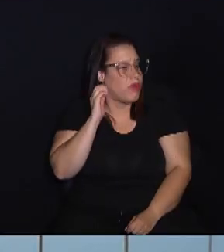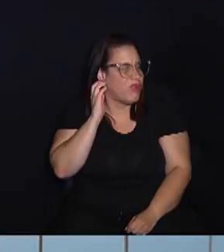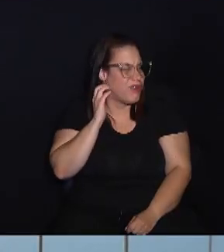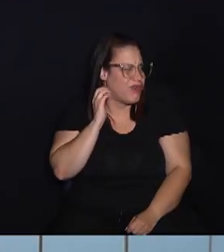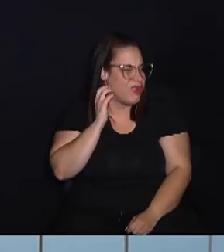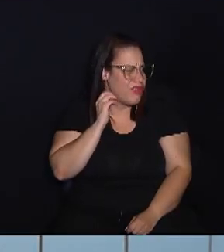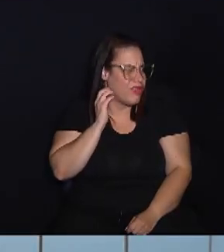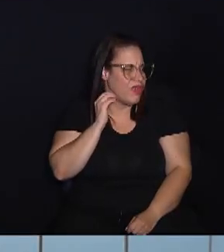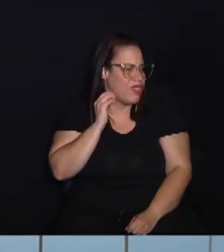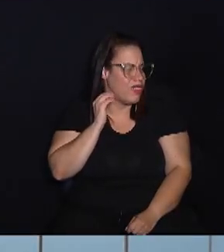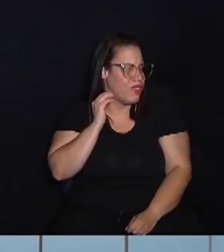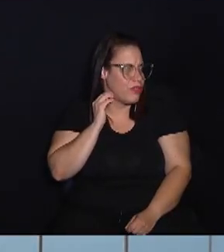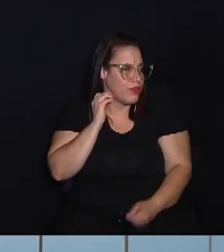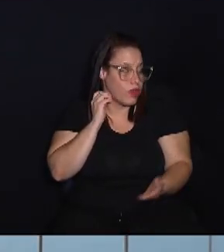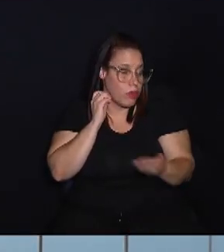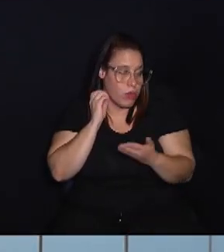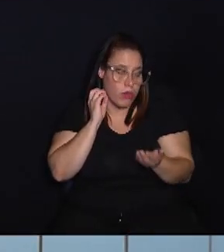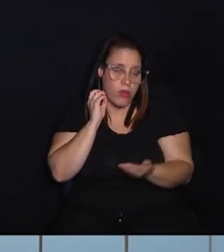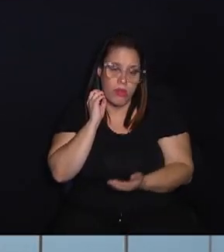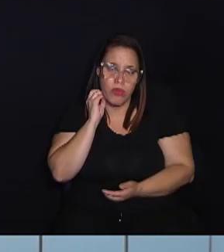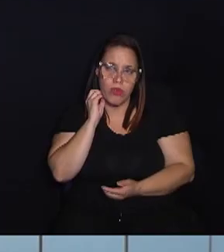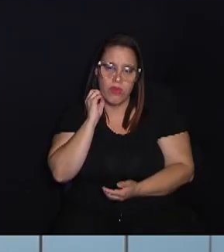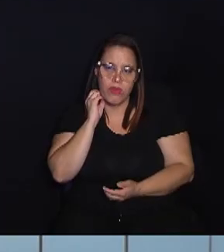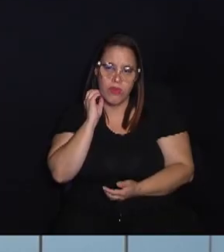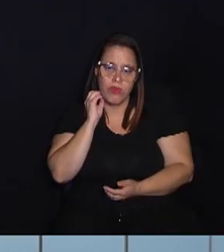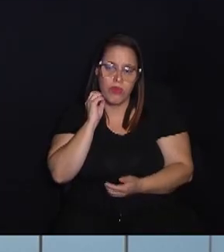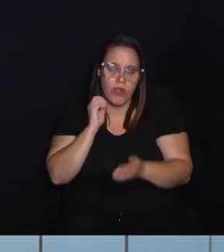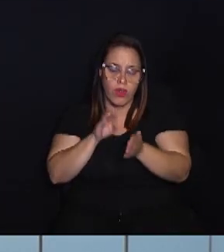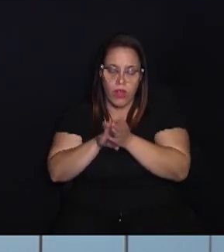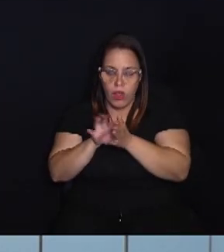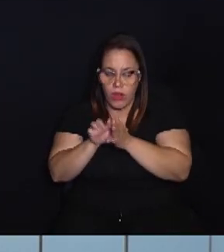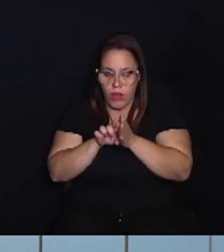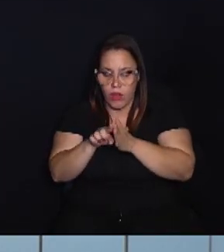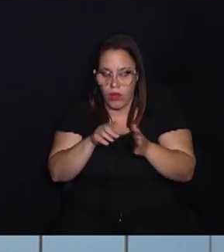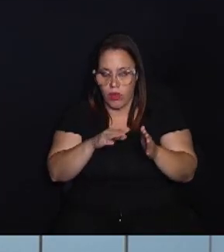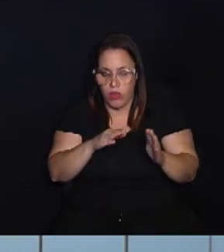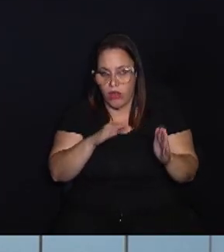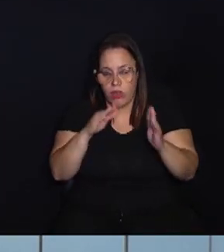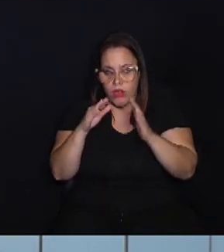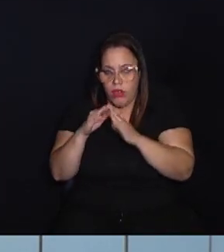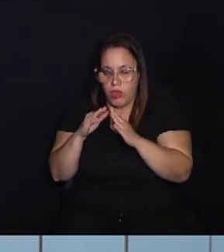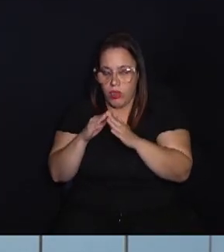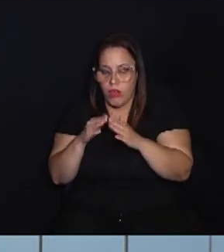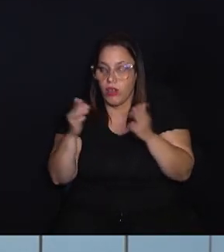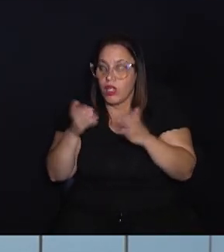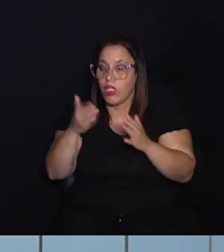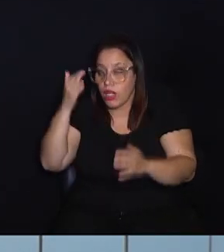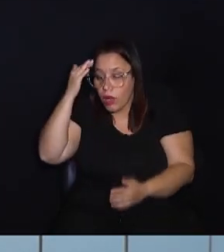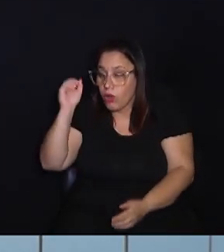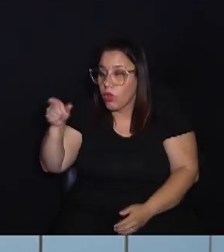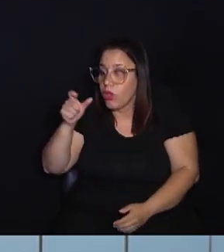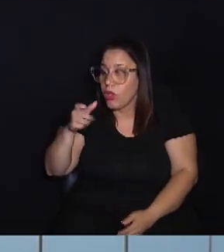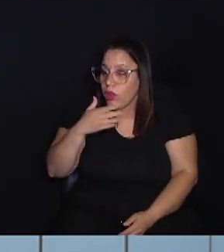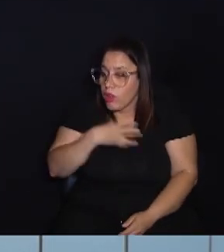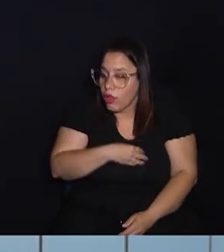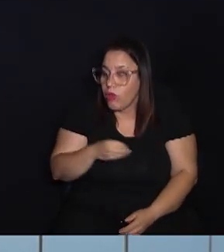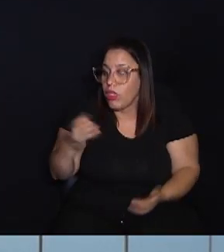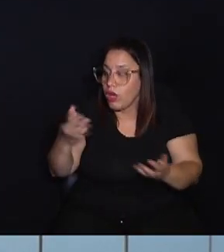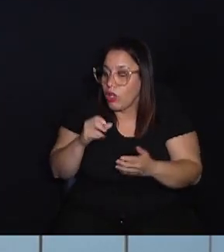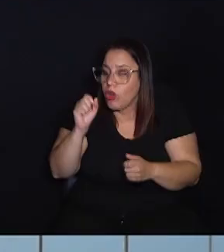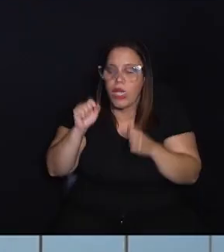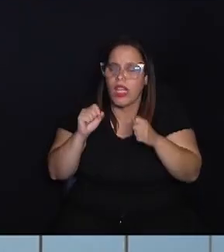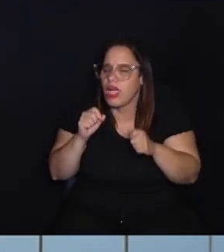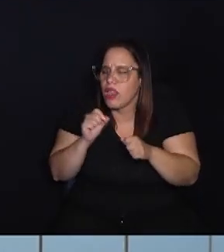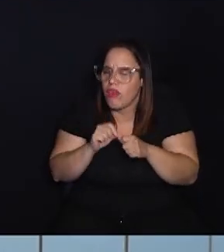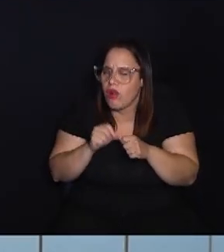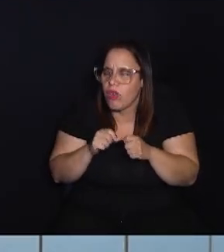momento atual. Se você pergunta para um pai aqui que está assistindo, você sabe onde teu filho está agora? O que ele está fazendo?